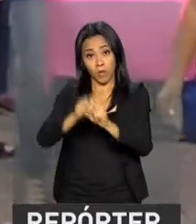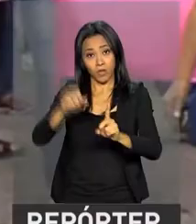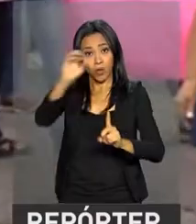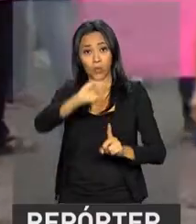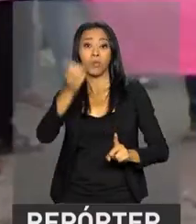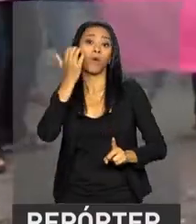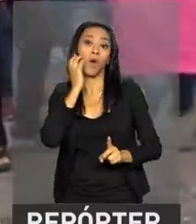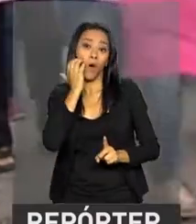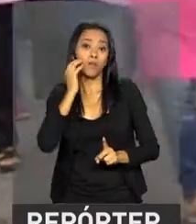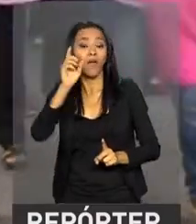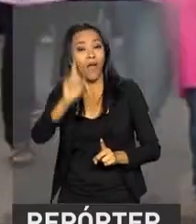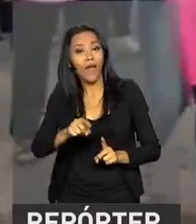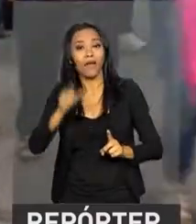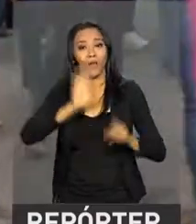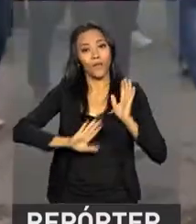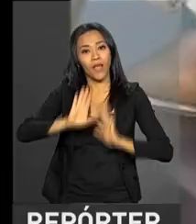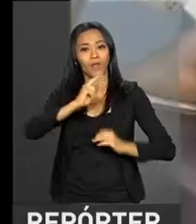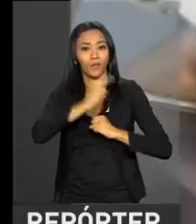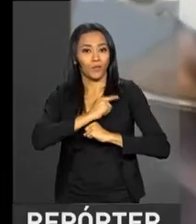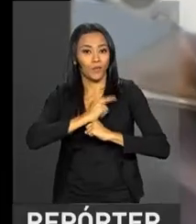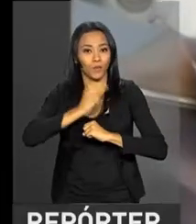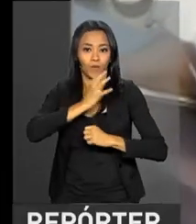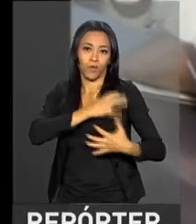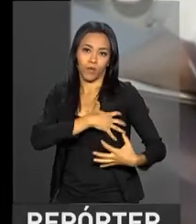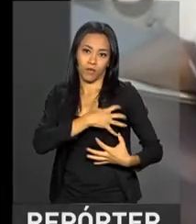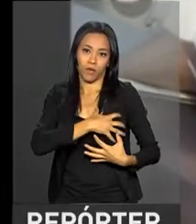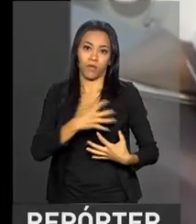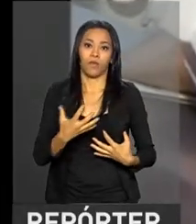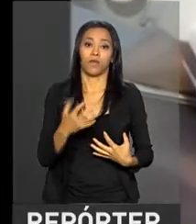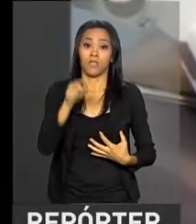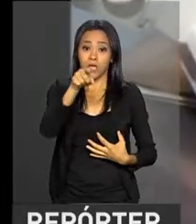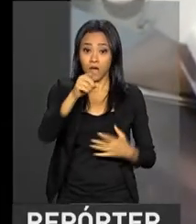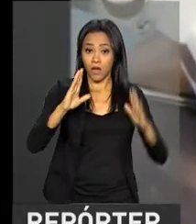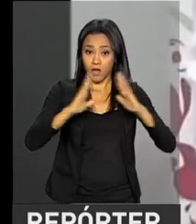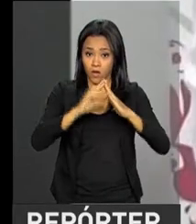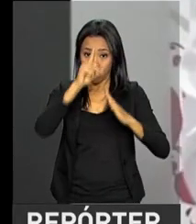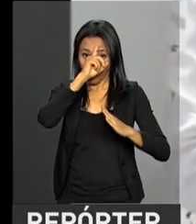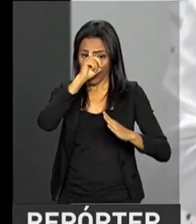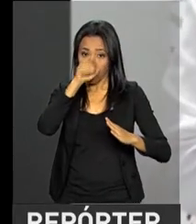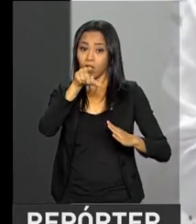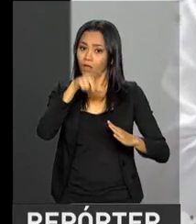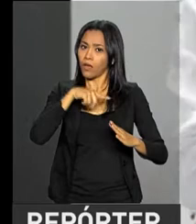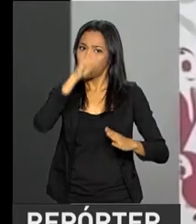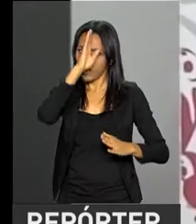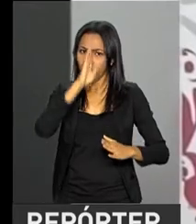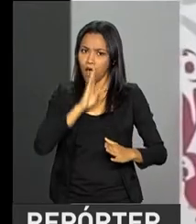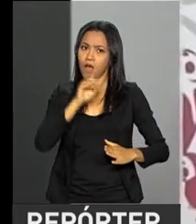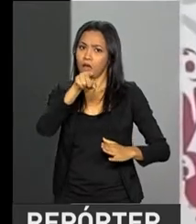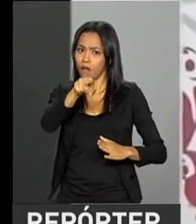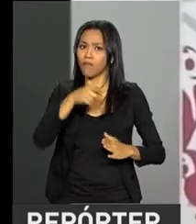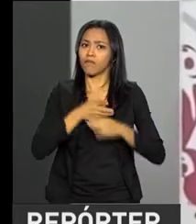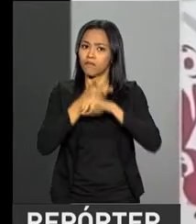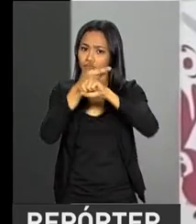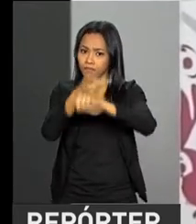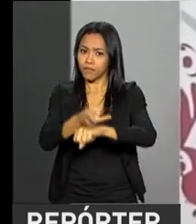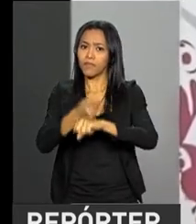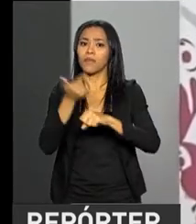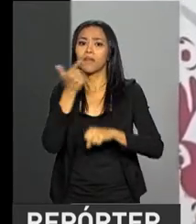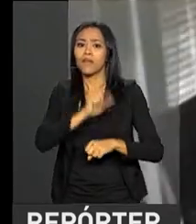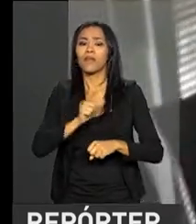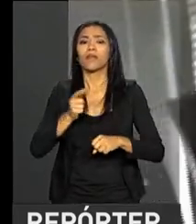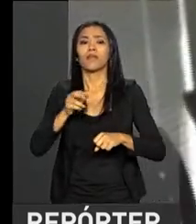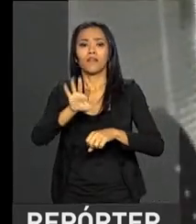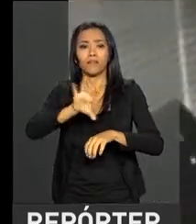do auto cuidado com as mamas o sistema único de saúde oferece tratamento gratuito para pacientes com câncer de mama